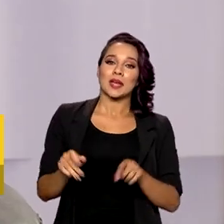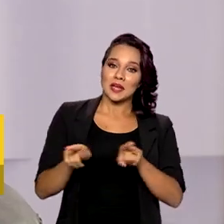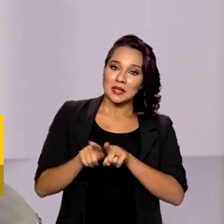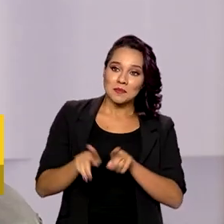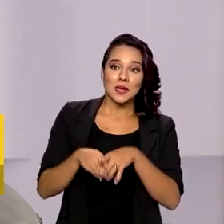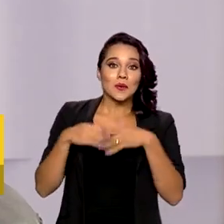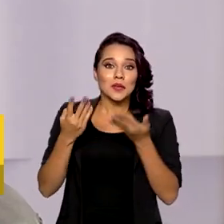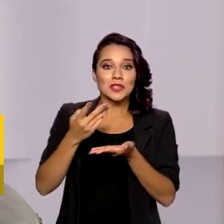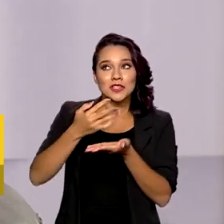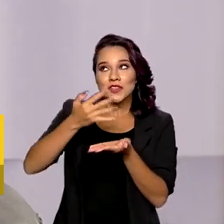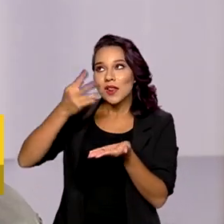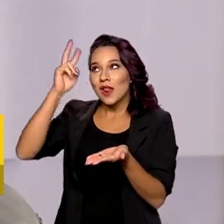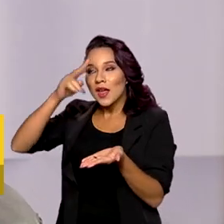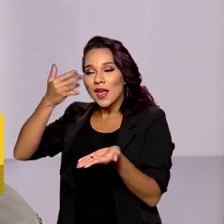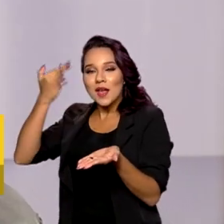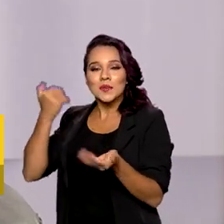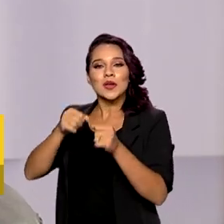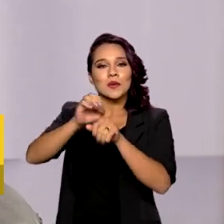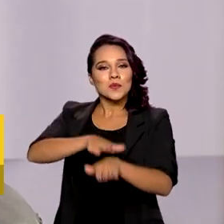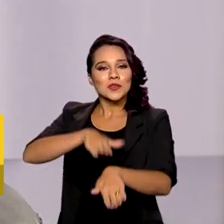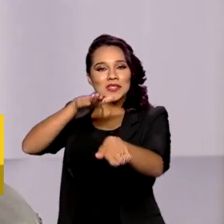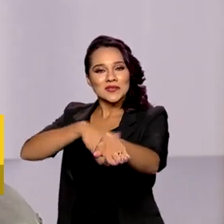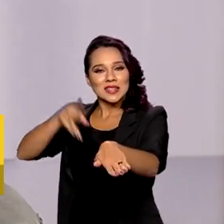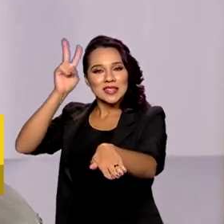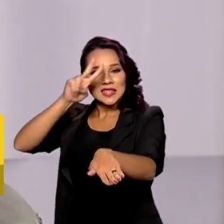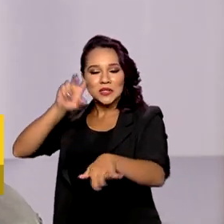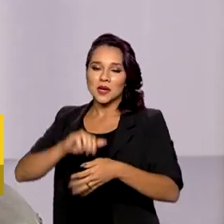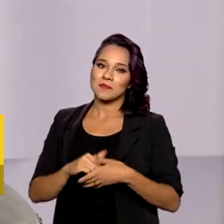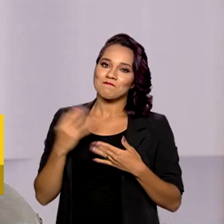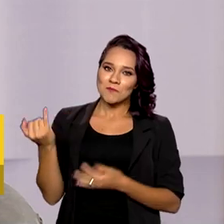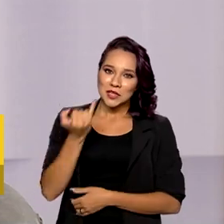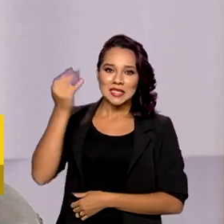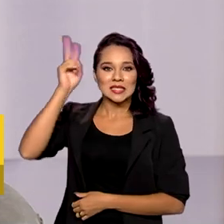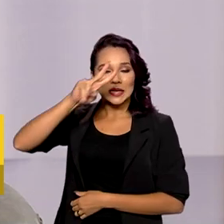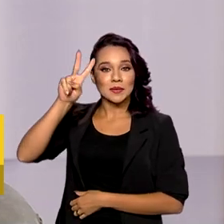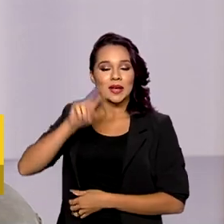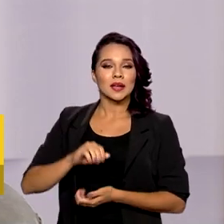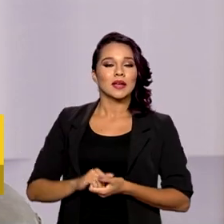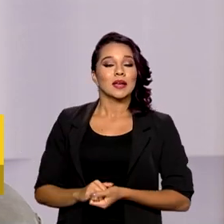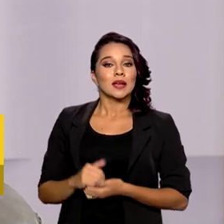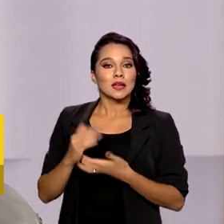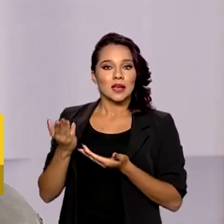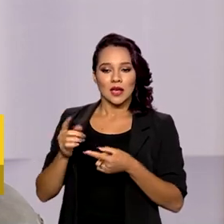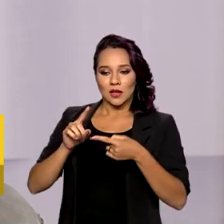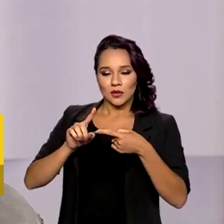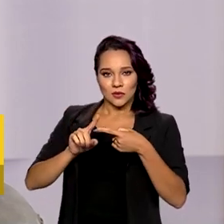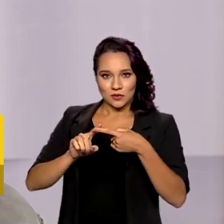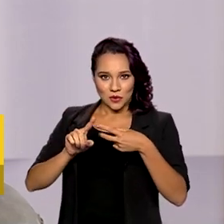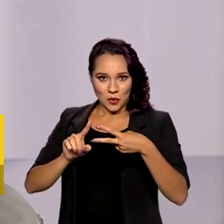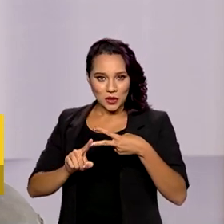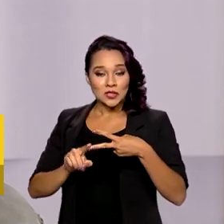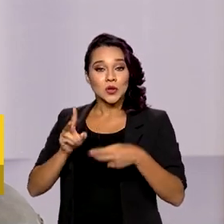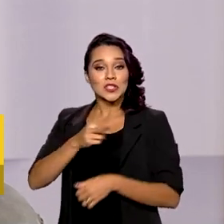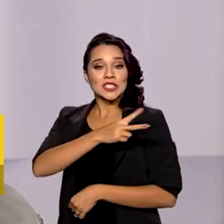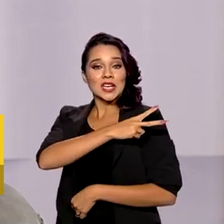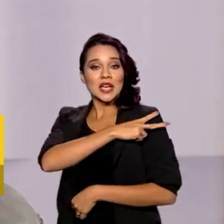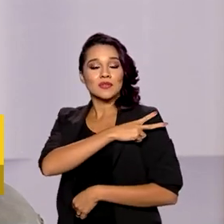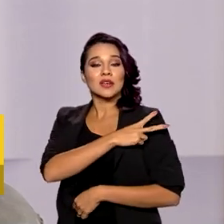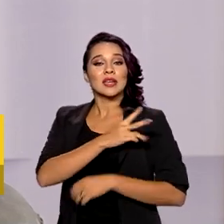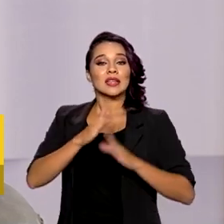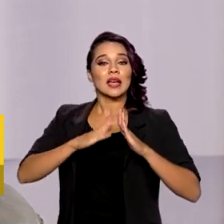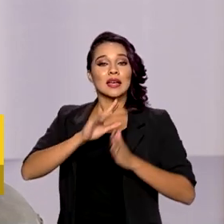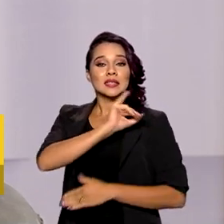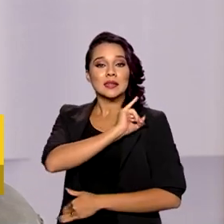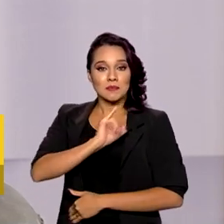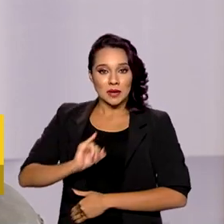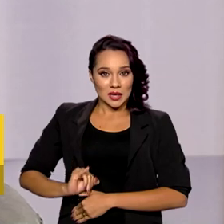quando a gente recorda pelos desfiles e pela história. E também queria destacar o fato de que Dom Bertrand de Orleans e Bragança, o atual chefe da Casa Imperial, que